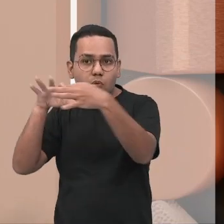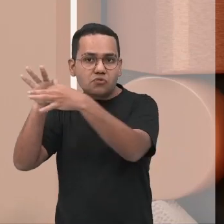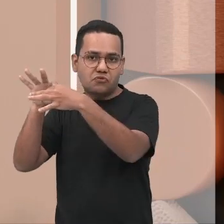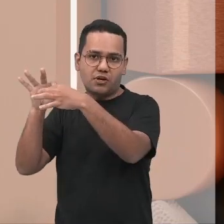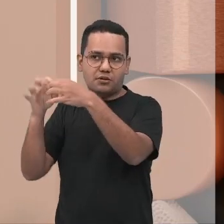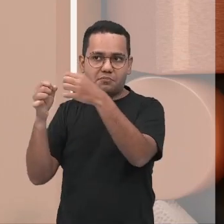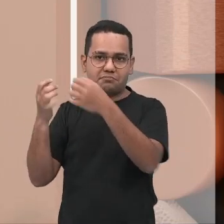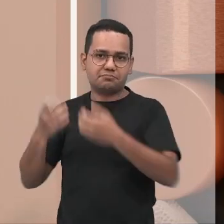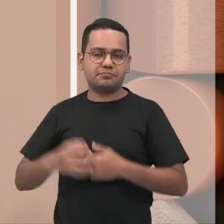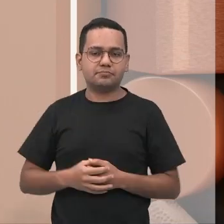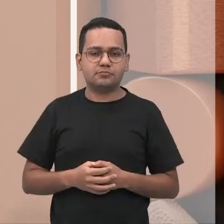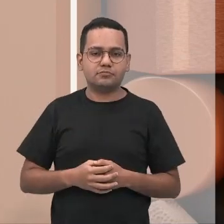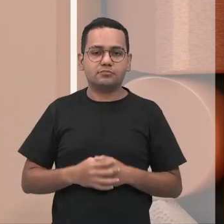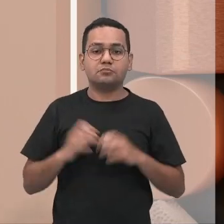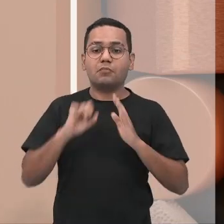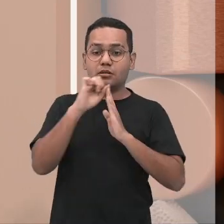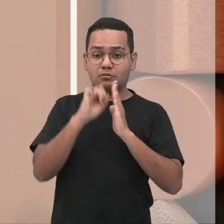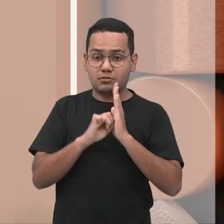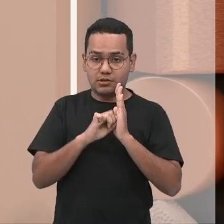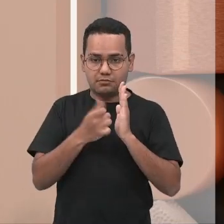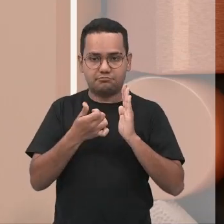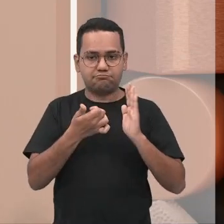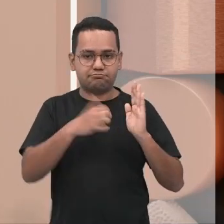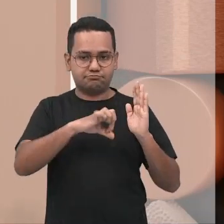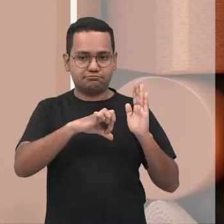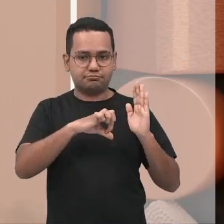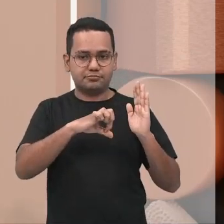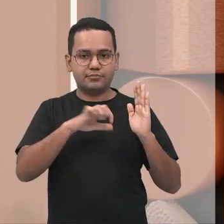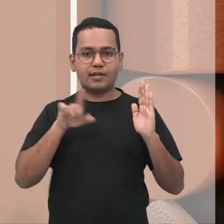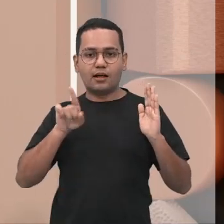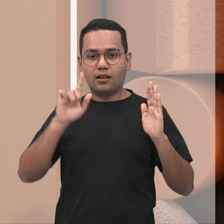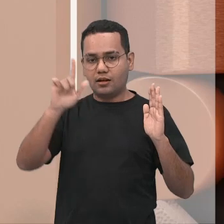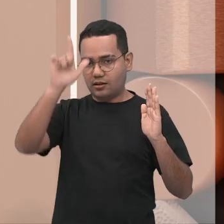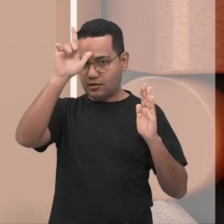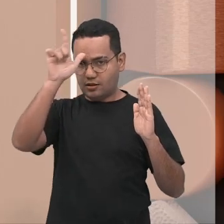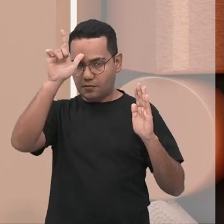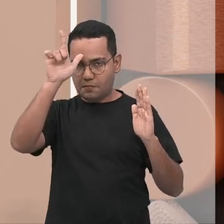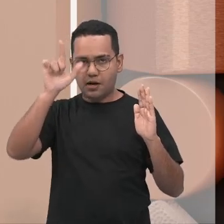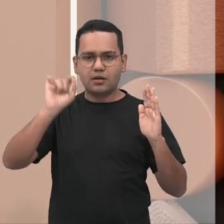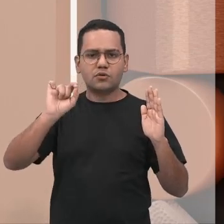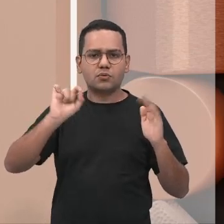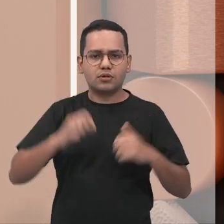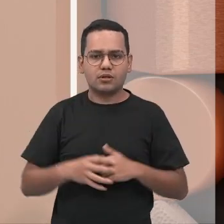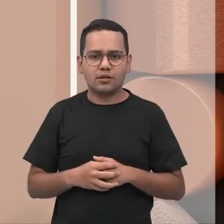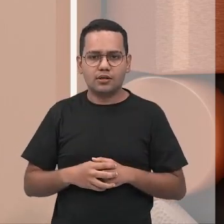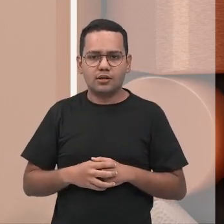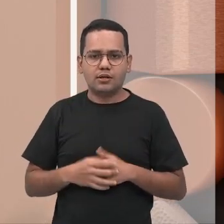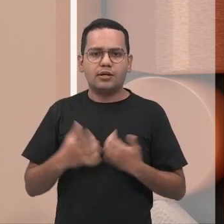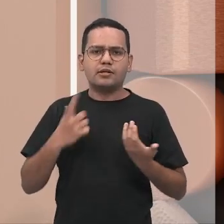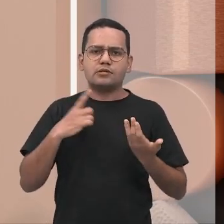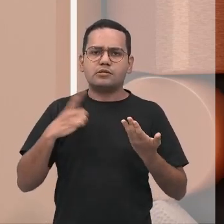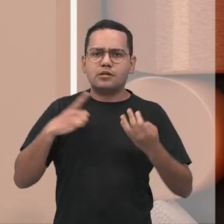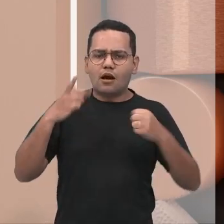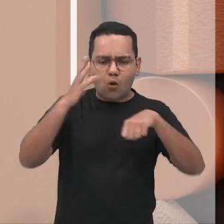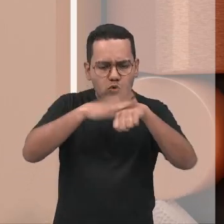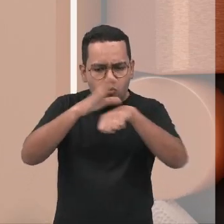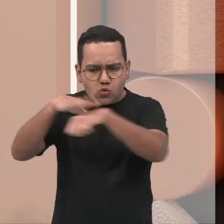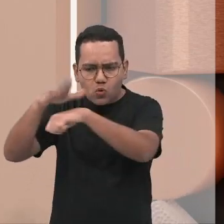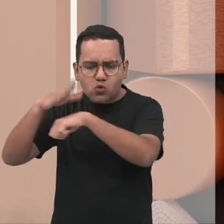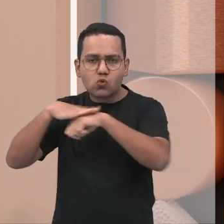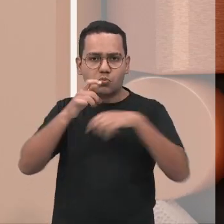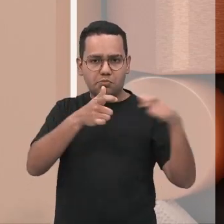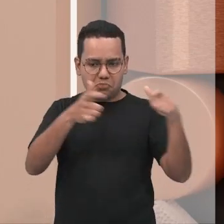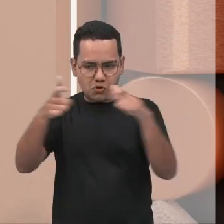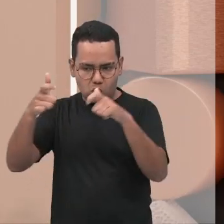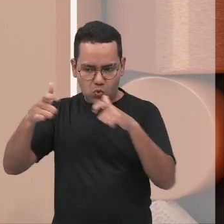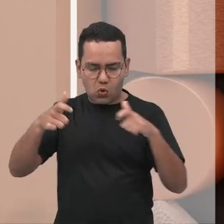no final do século XIX, a Alemanha, que era um emaranhado de estados autônomos, conseguiu ali a